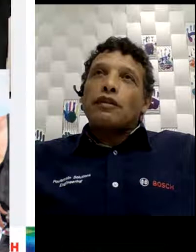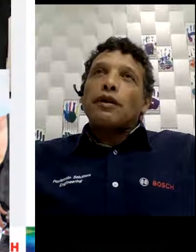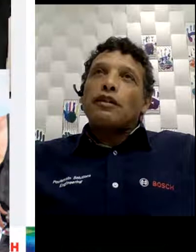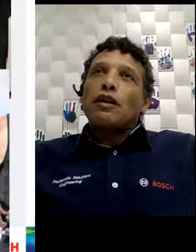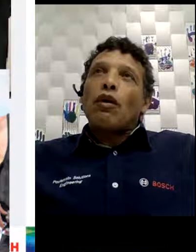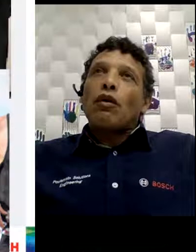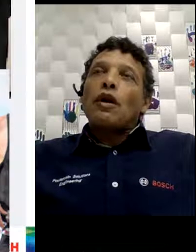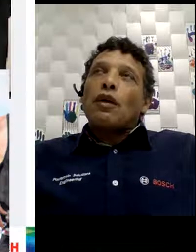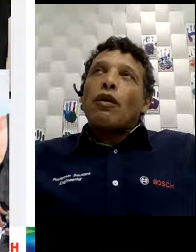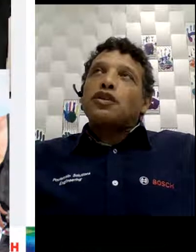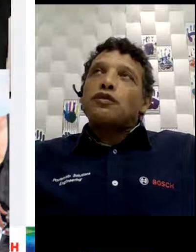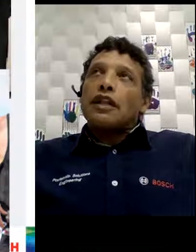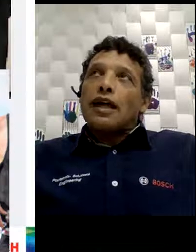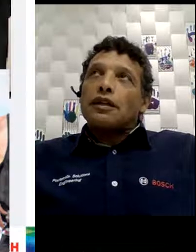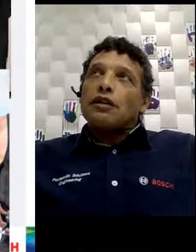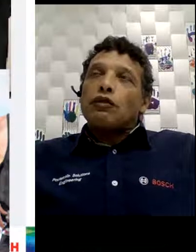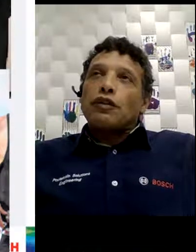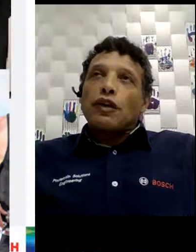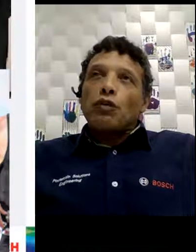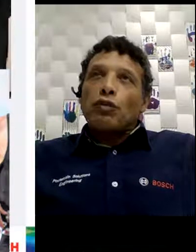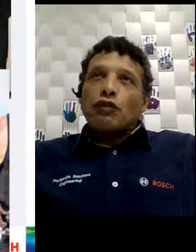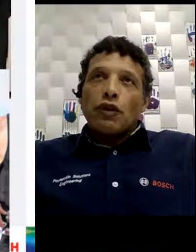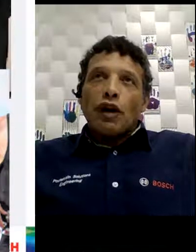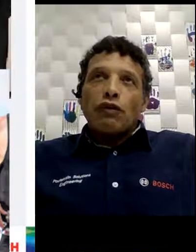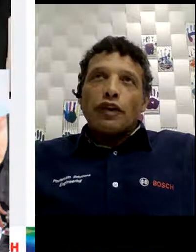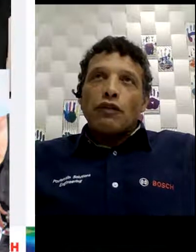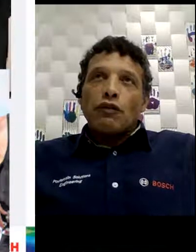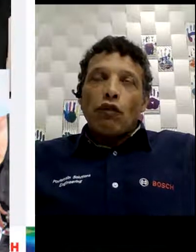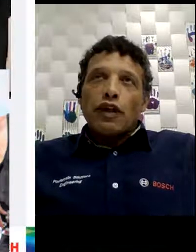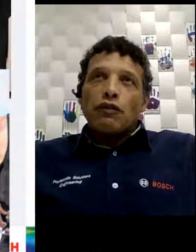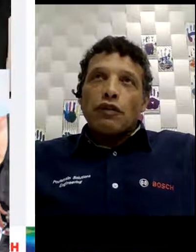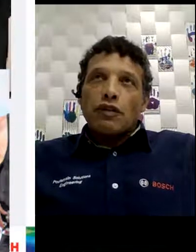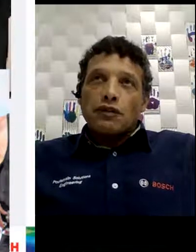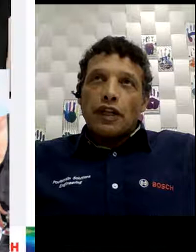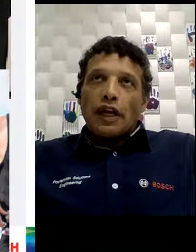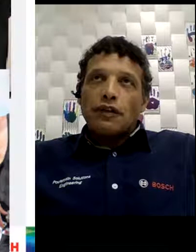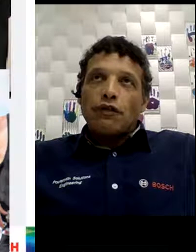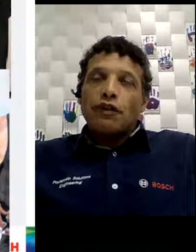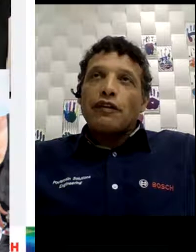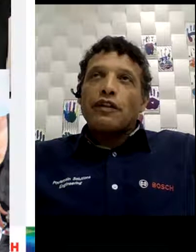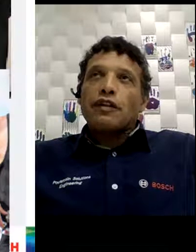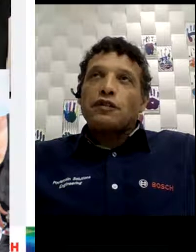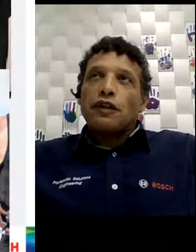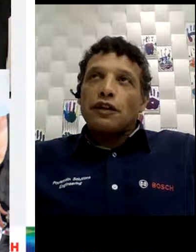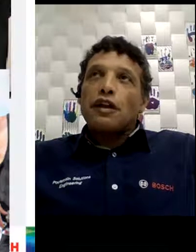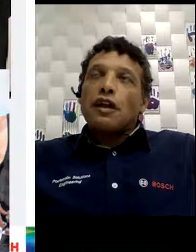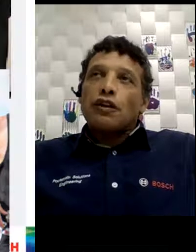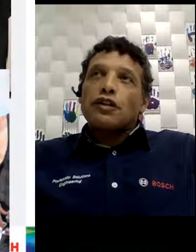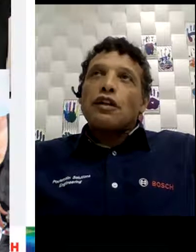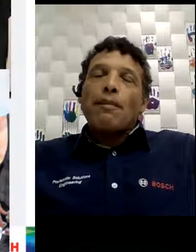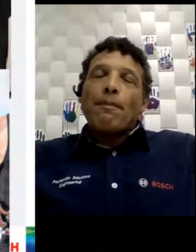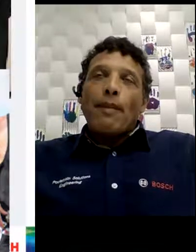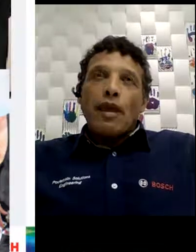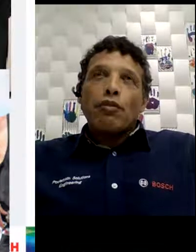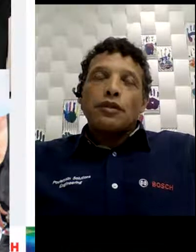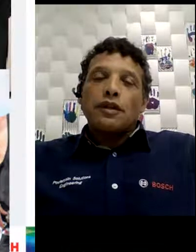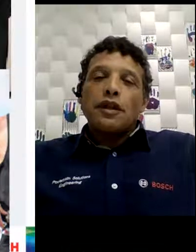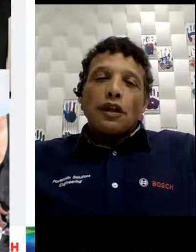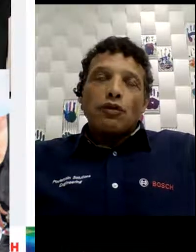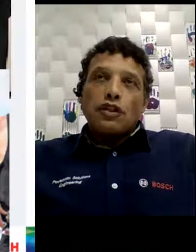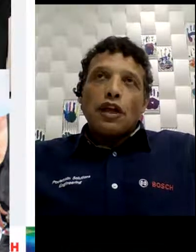qual empresa, mas sim em qual atividade. Você, como profissional, vai desenvolver suas atividades e você vai se sentir feliz. Acho que isso é